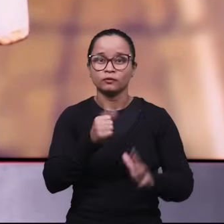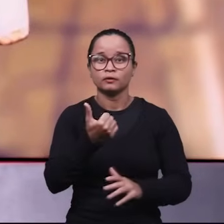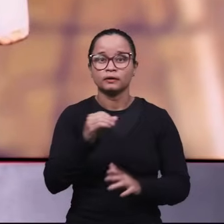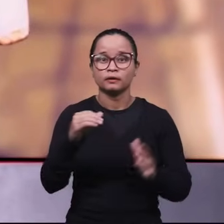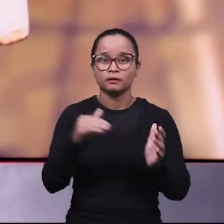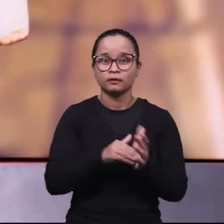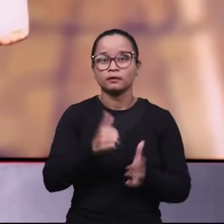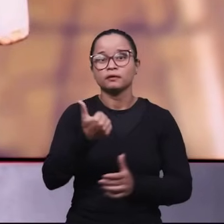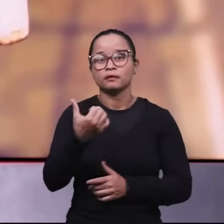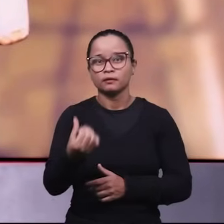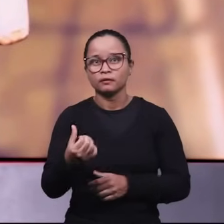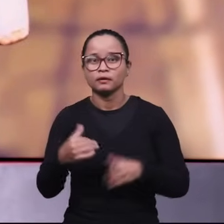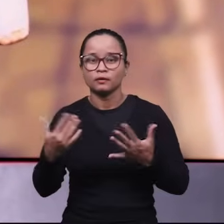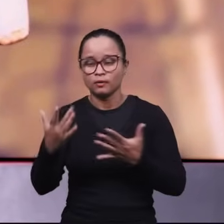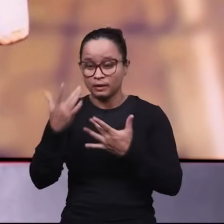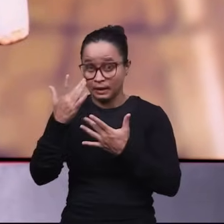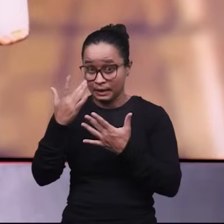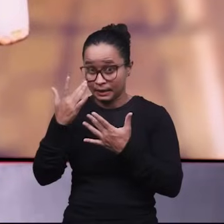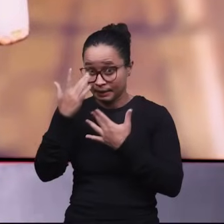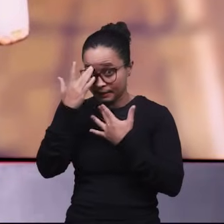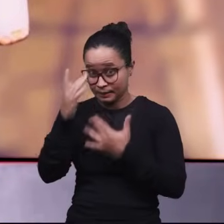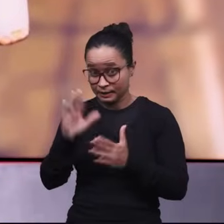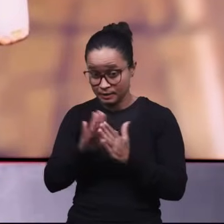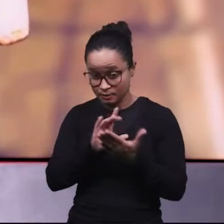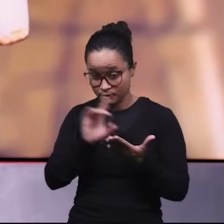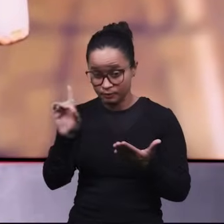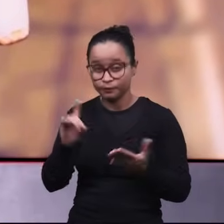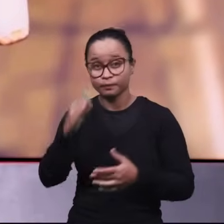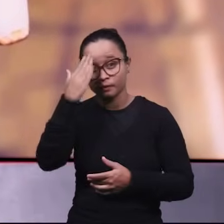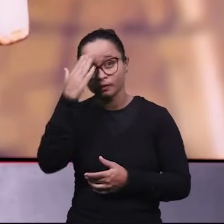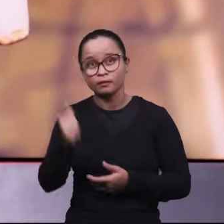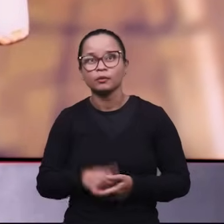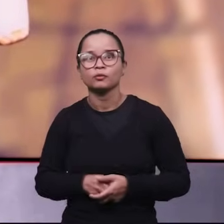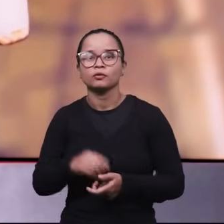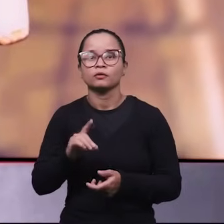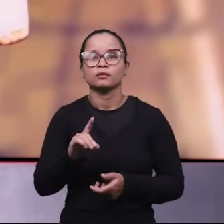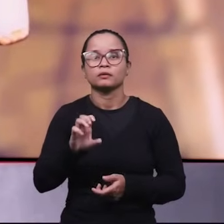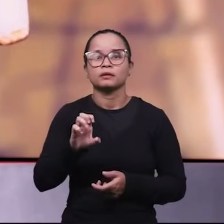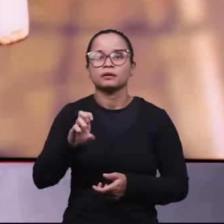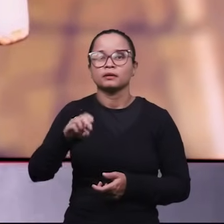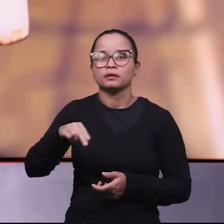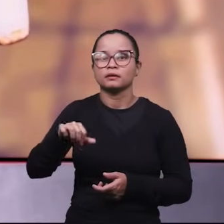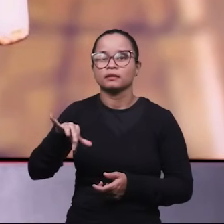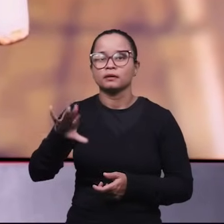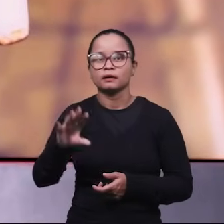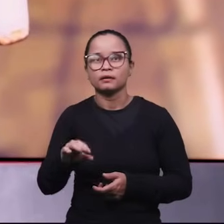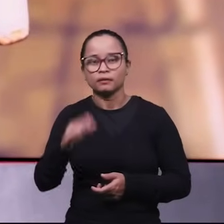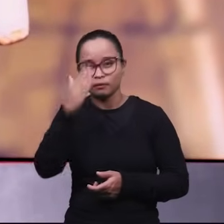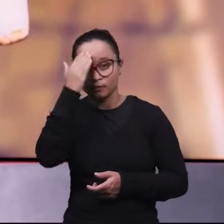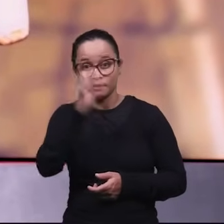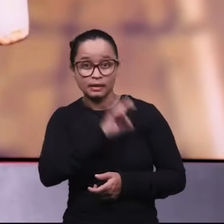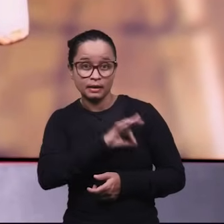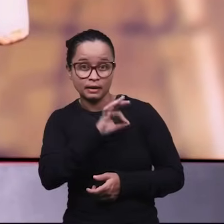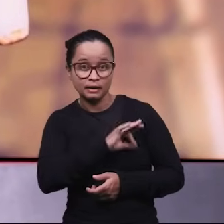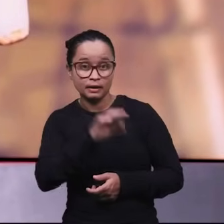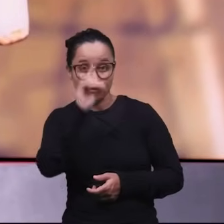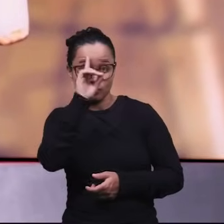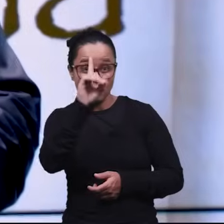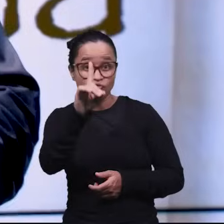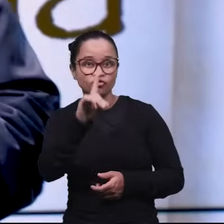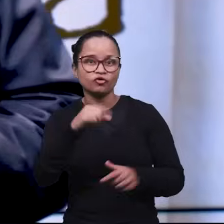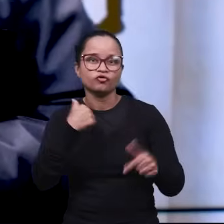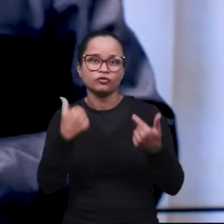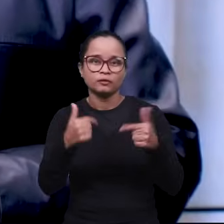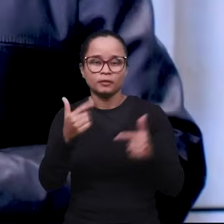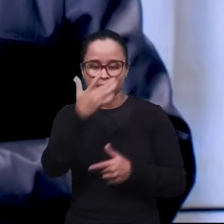a essa parábola, sabemos que o denário era o salário de um dia de trabalho de um trabalhador.